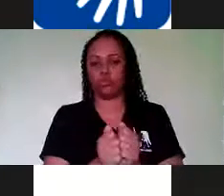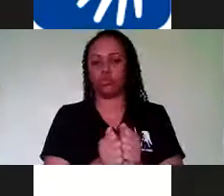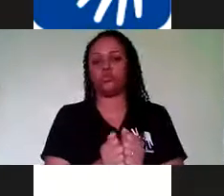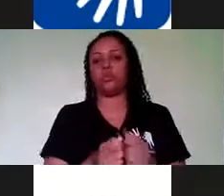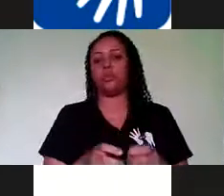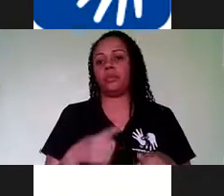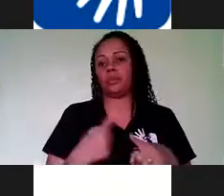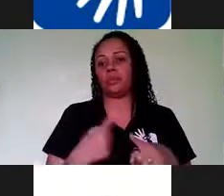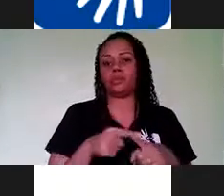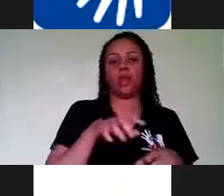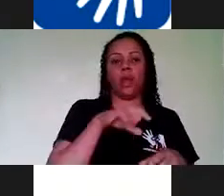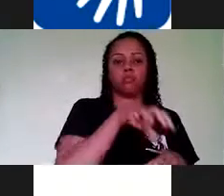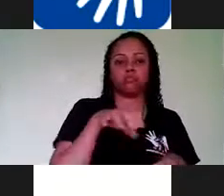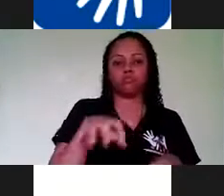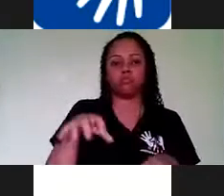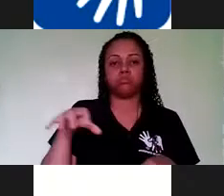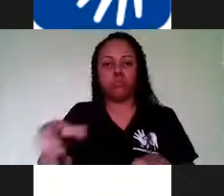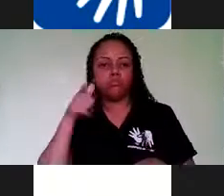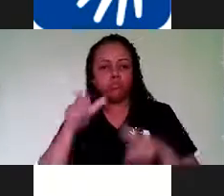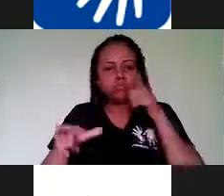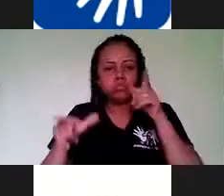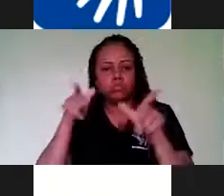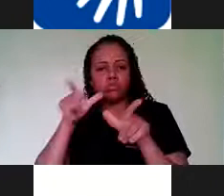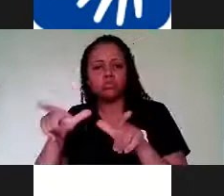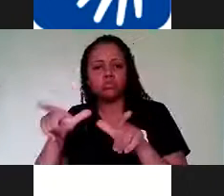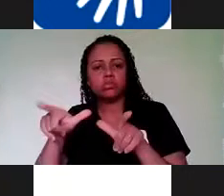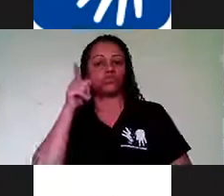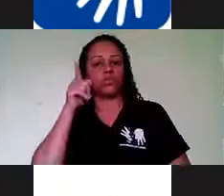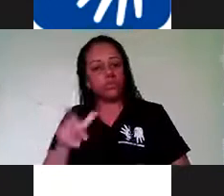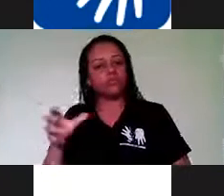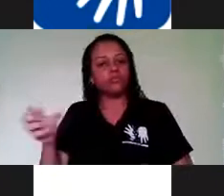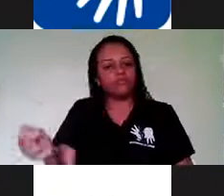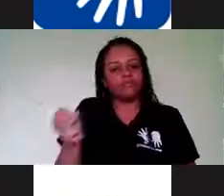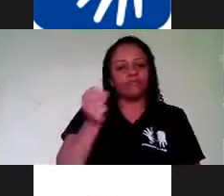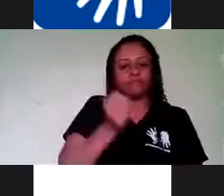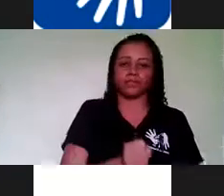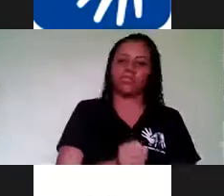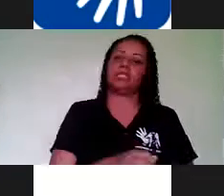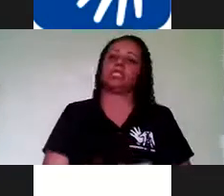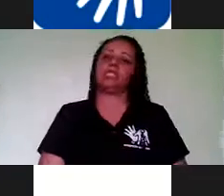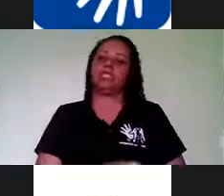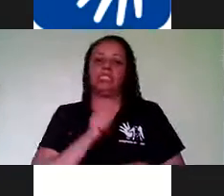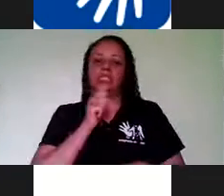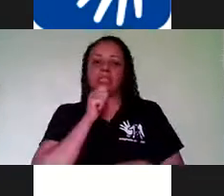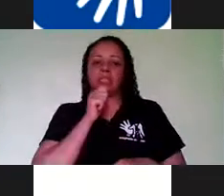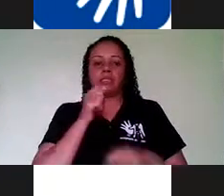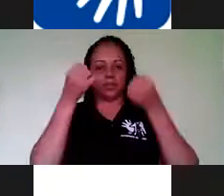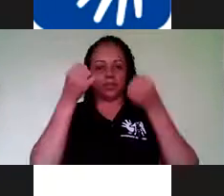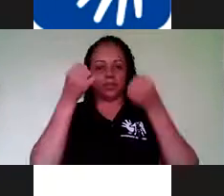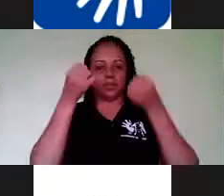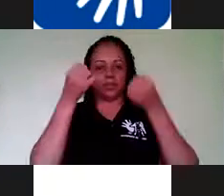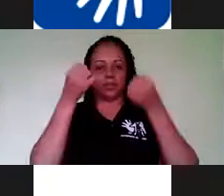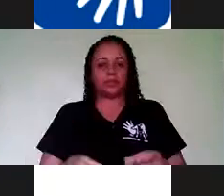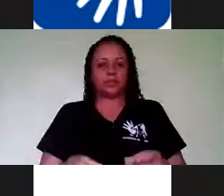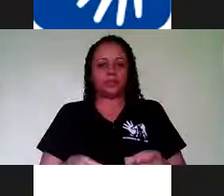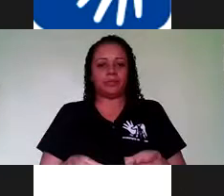nós conquistamos e conseguimos trazer para esse grupo. Não me descrevi, eu sou baixinha. Para